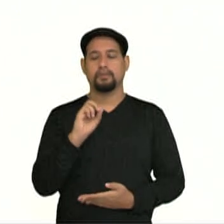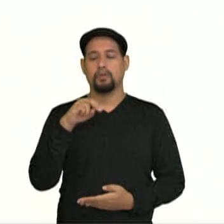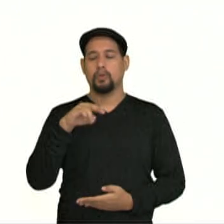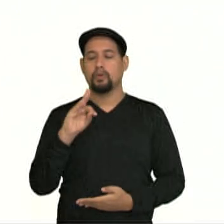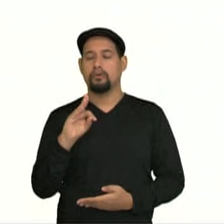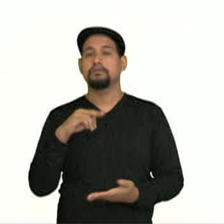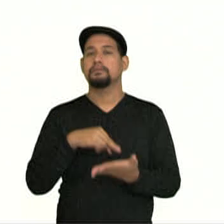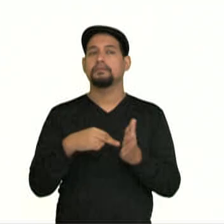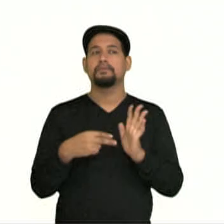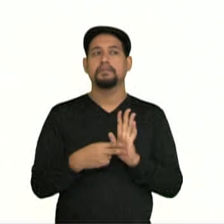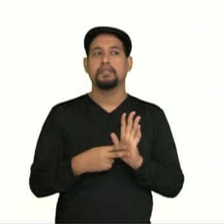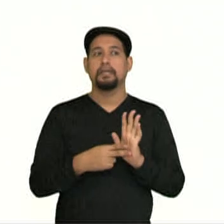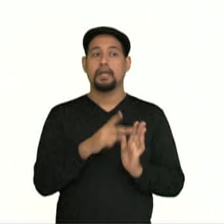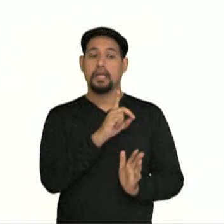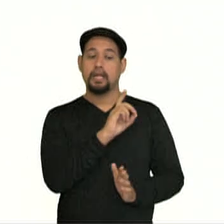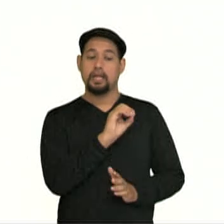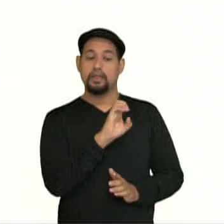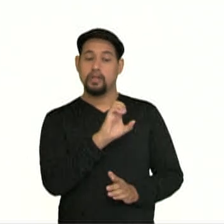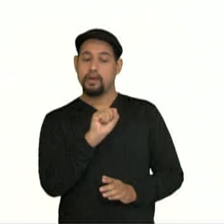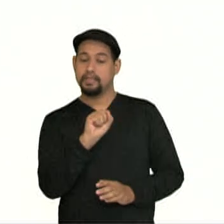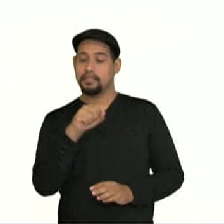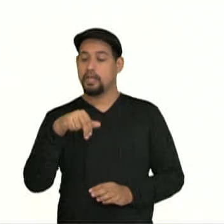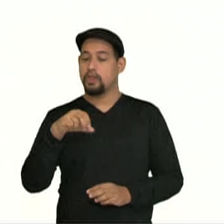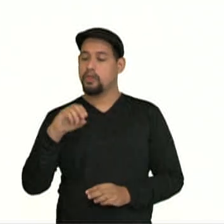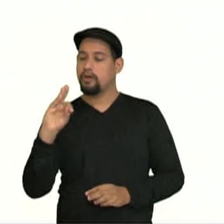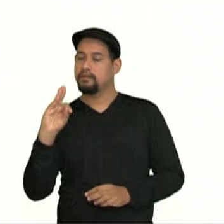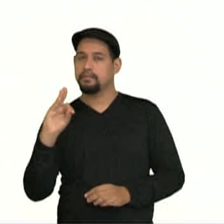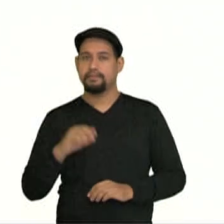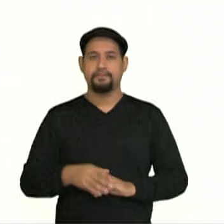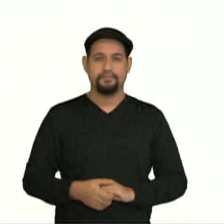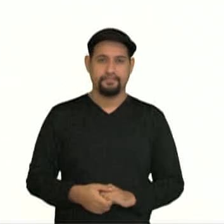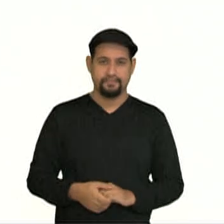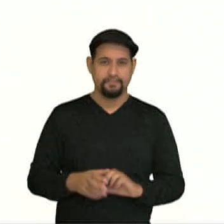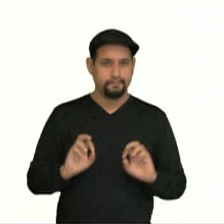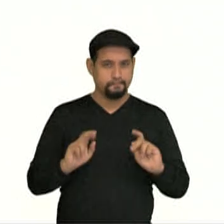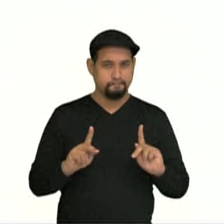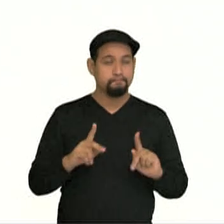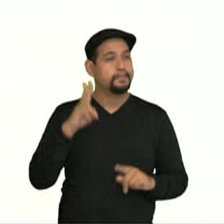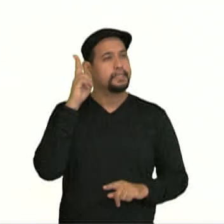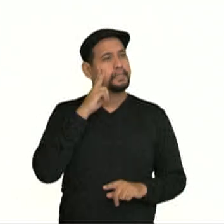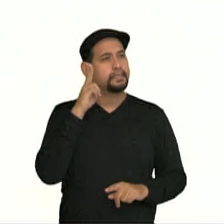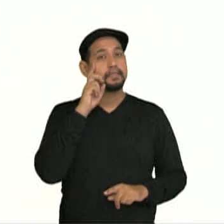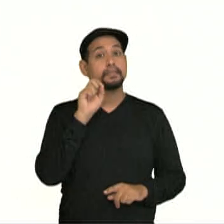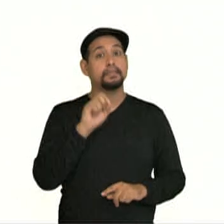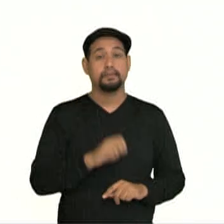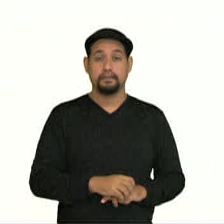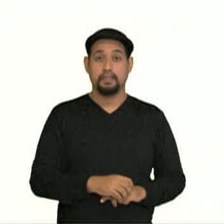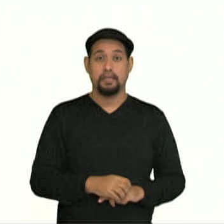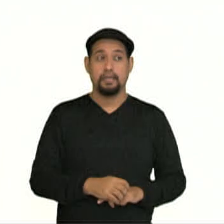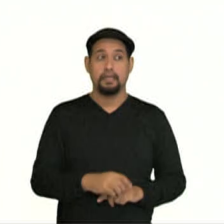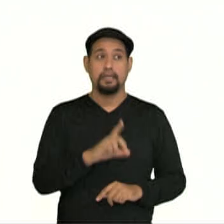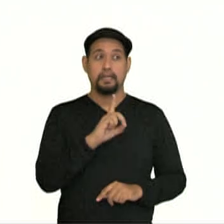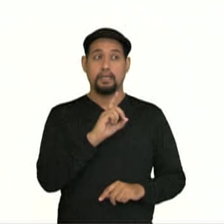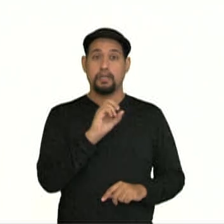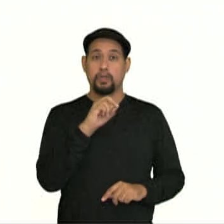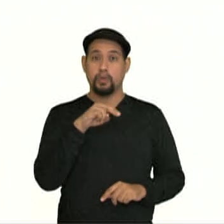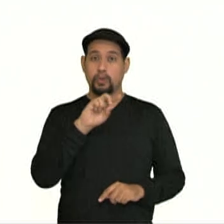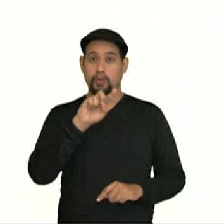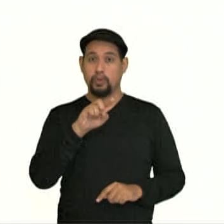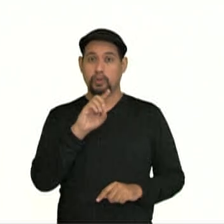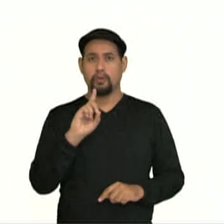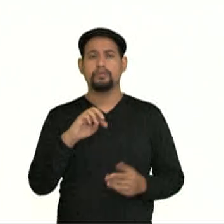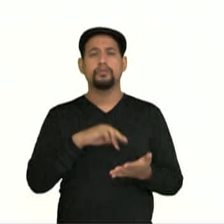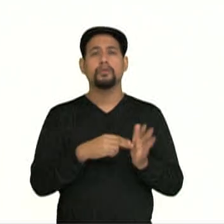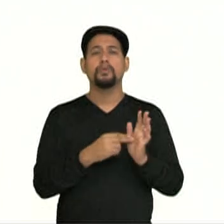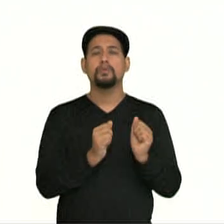a do not e doesn't corresponde a does not, ok? Lembrando que does eu utilizo com he, she e it e do